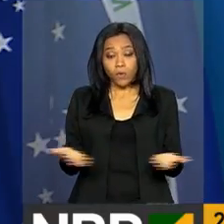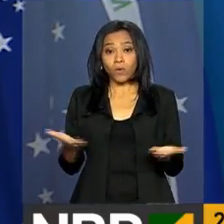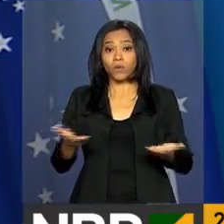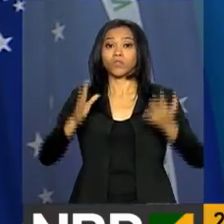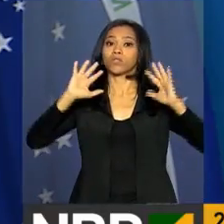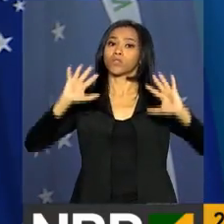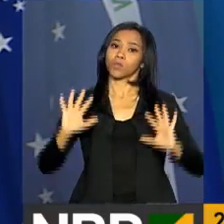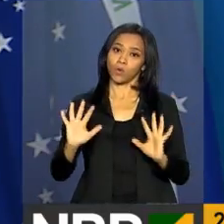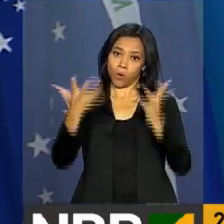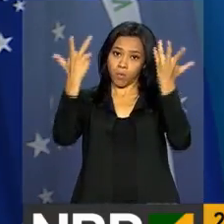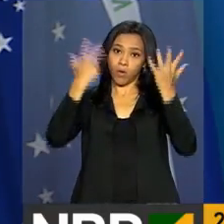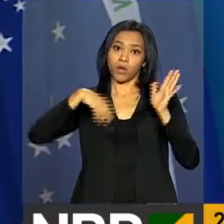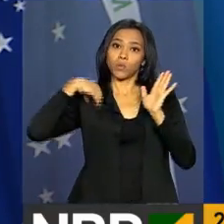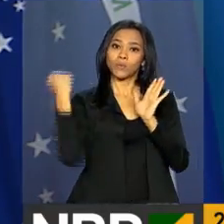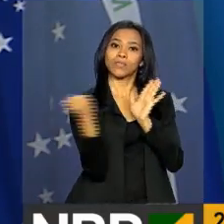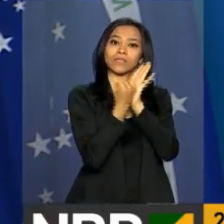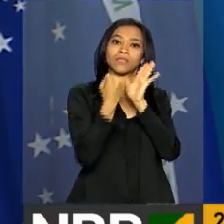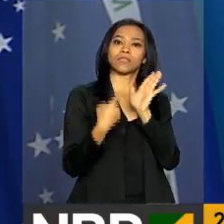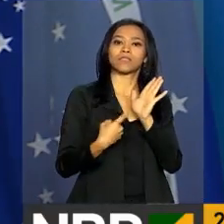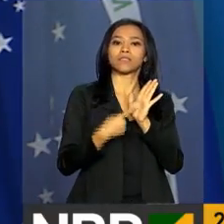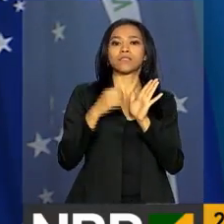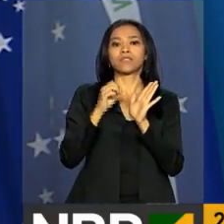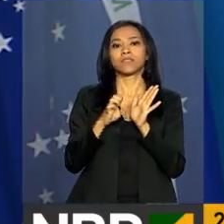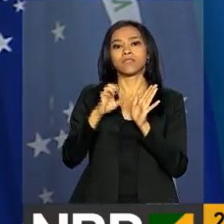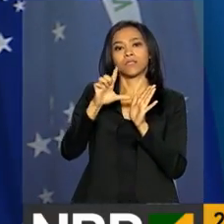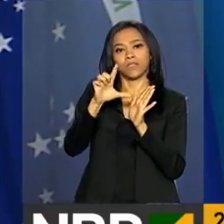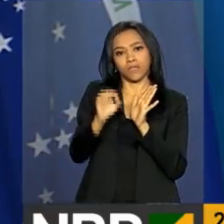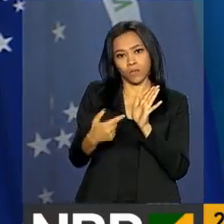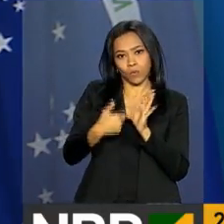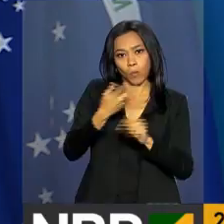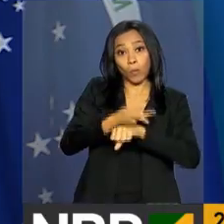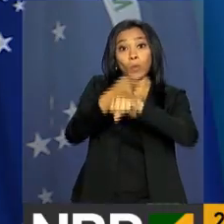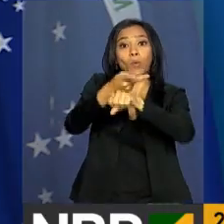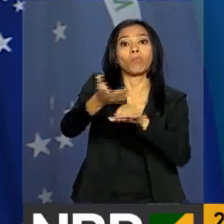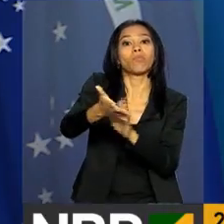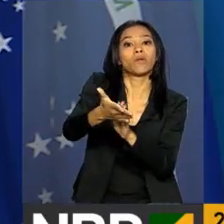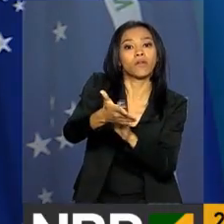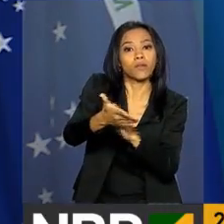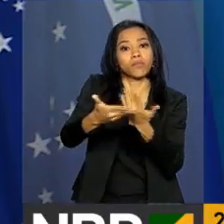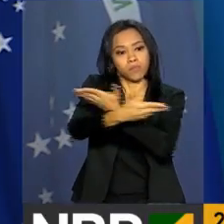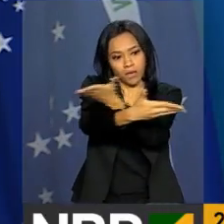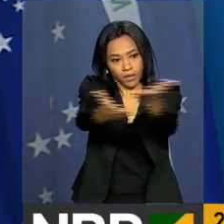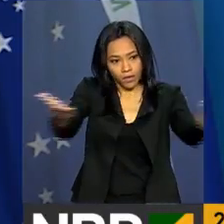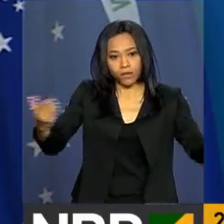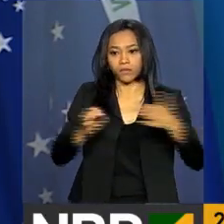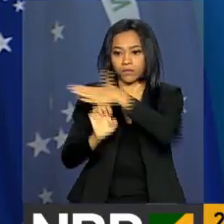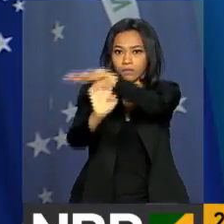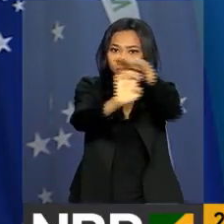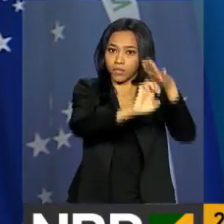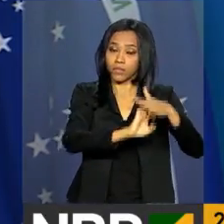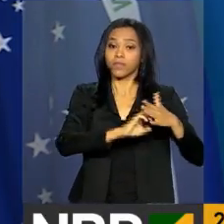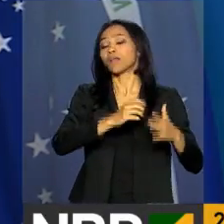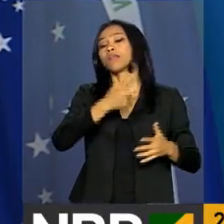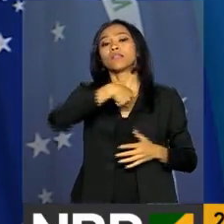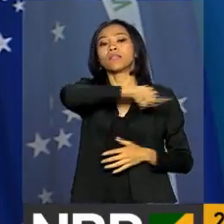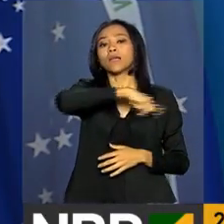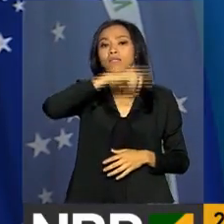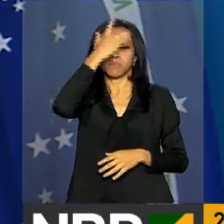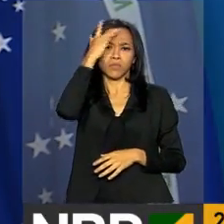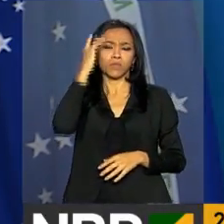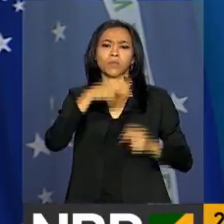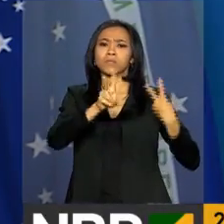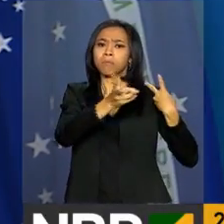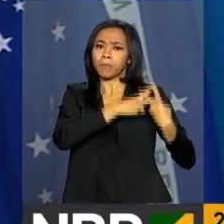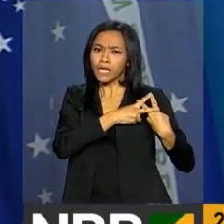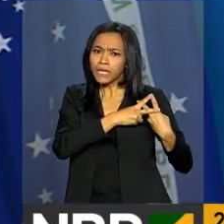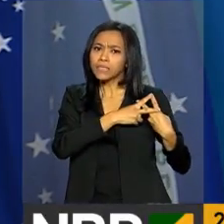com o selo resgata de outro lado a reinserção daqueles regressos das